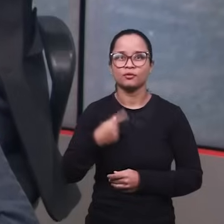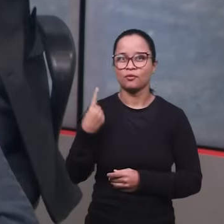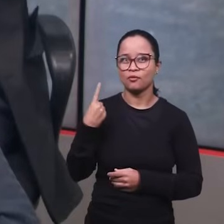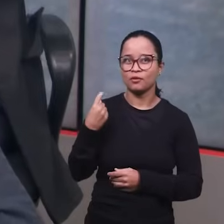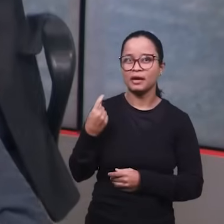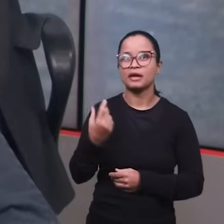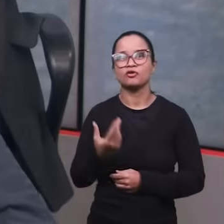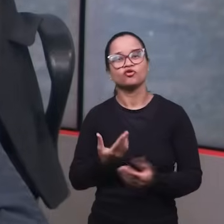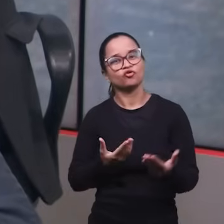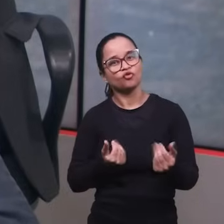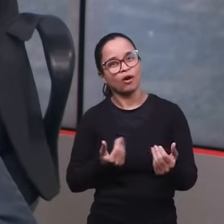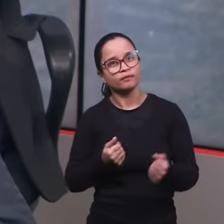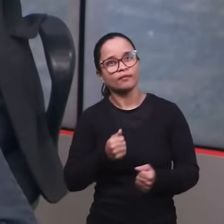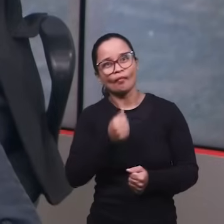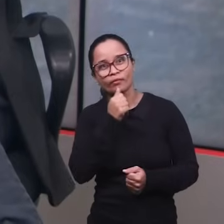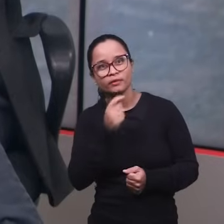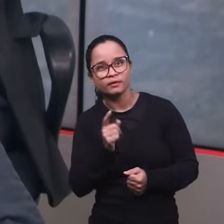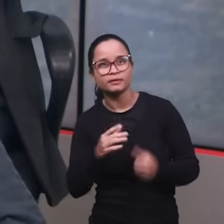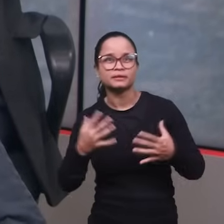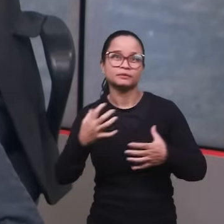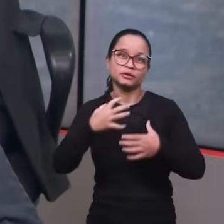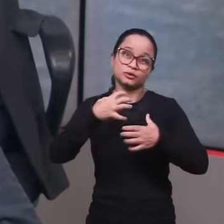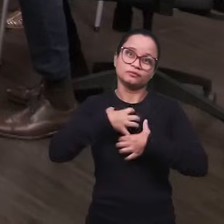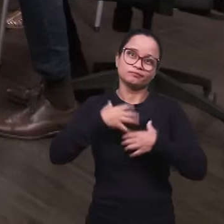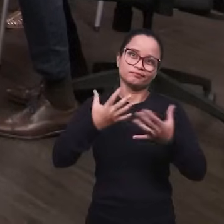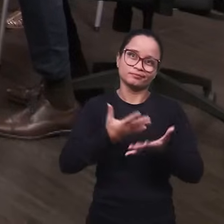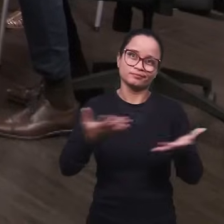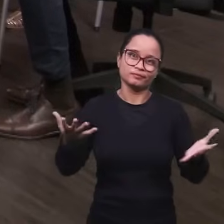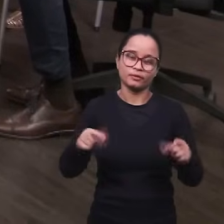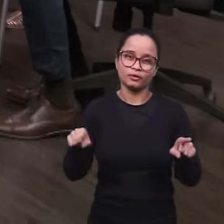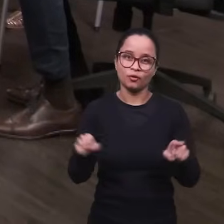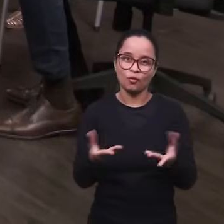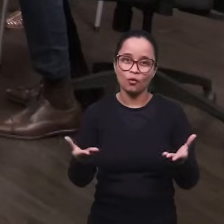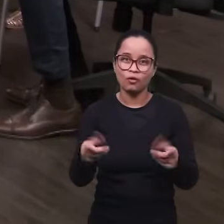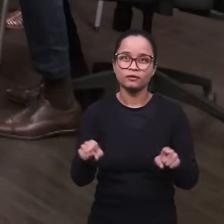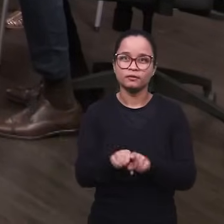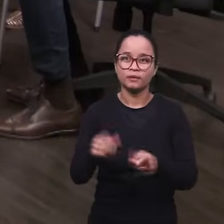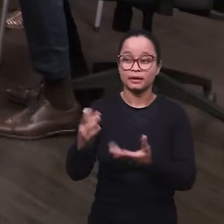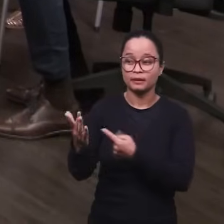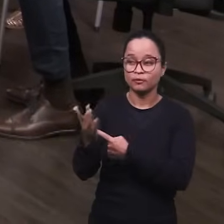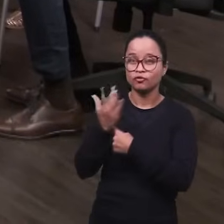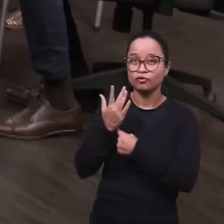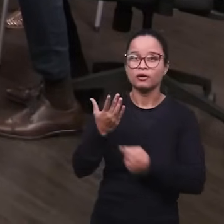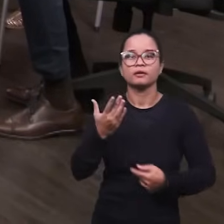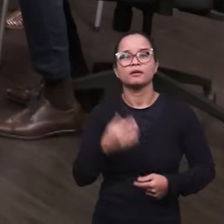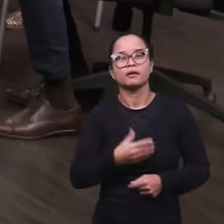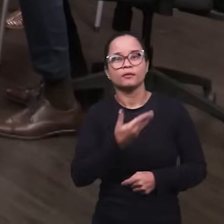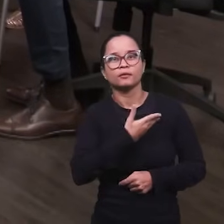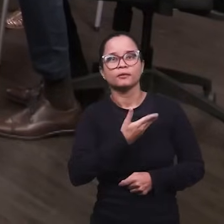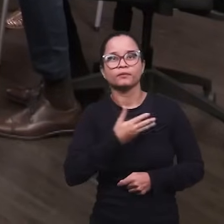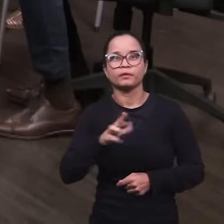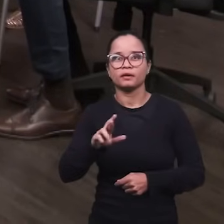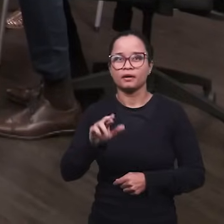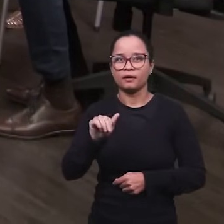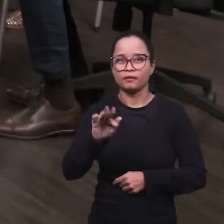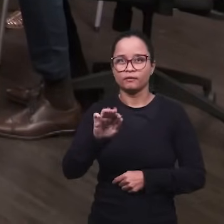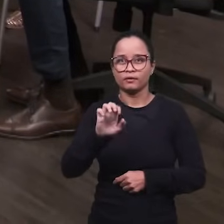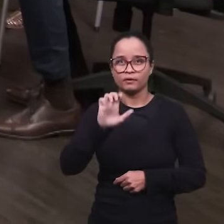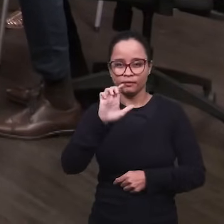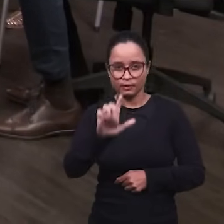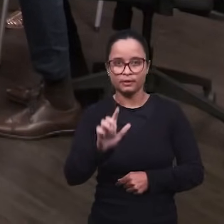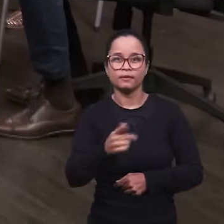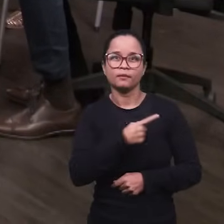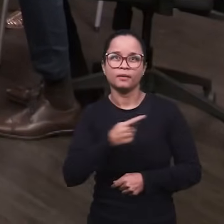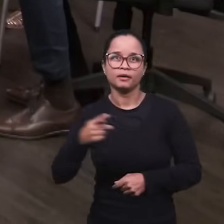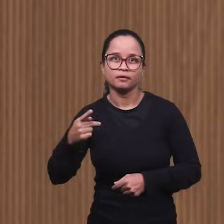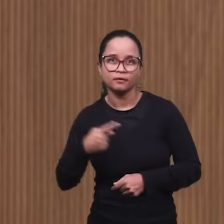jovem aqui, mas sinto-me como tal. E também hoje quem está fazendo o trabalho, me ajudando aqui, é o meu colega Rafael. Rafael, paz do Senhor.